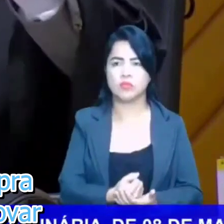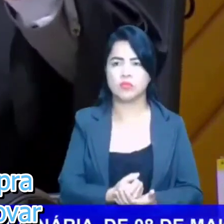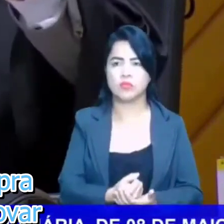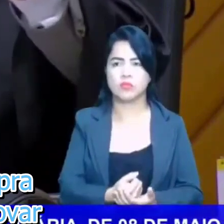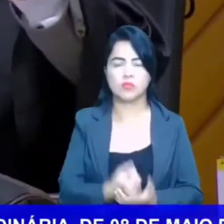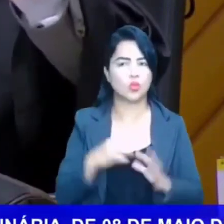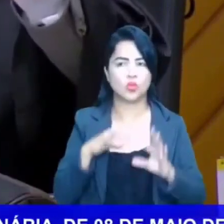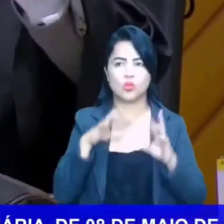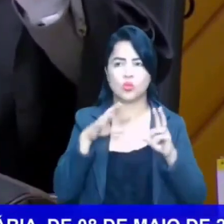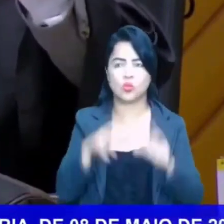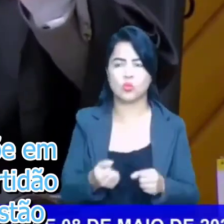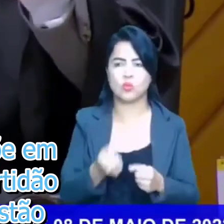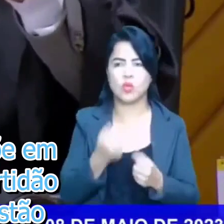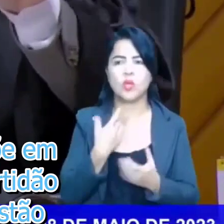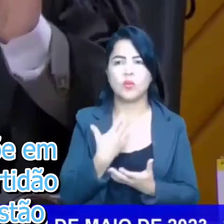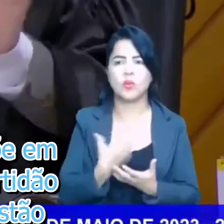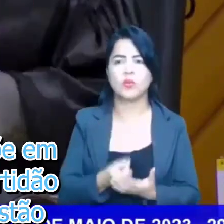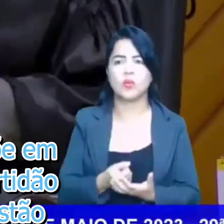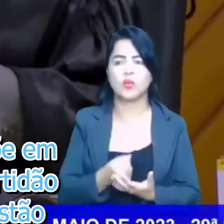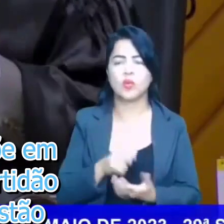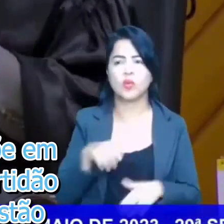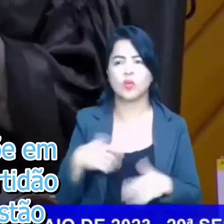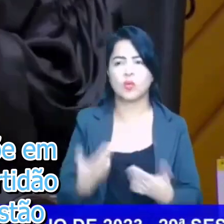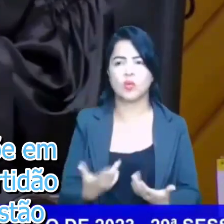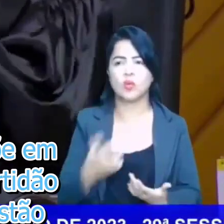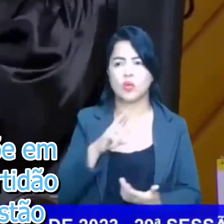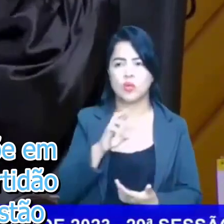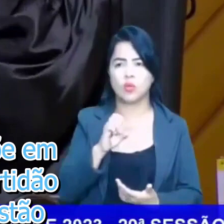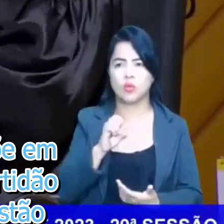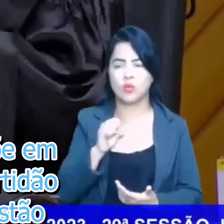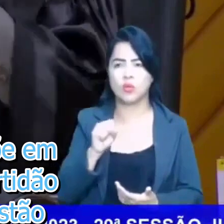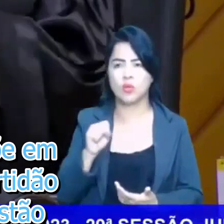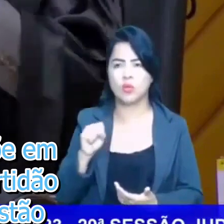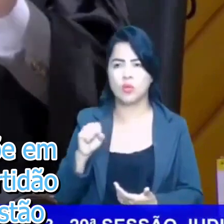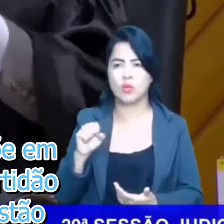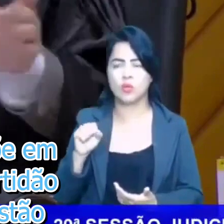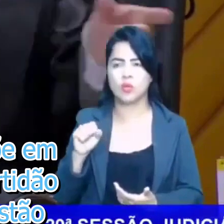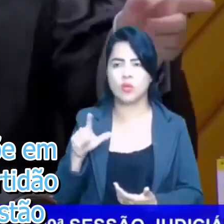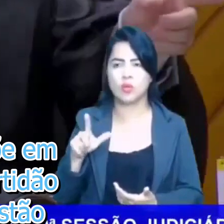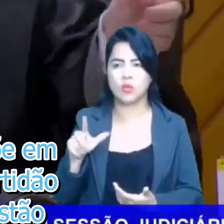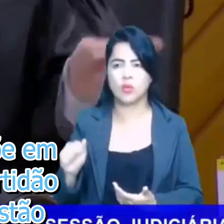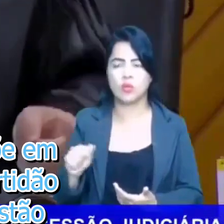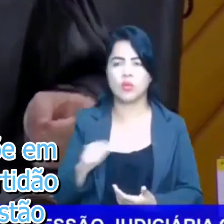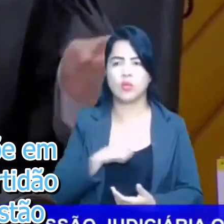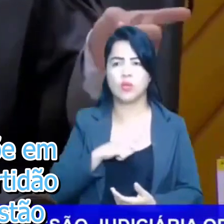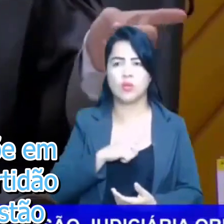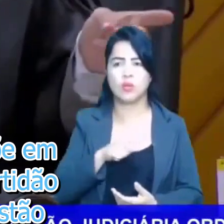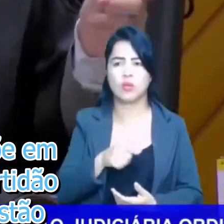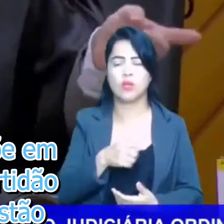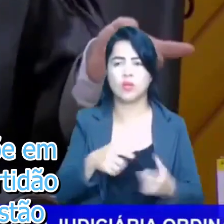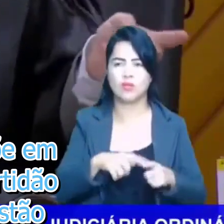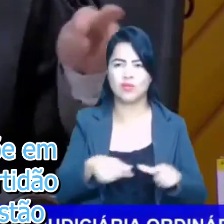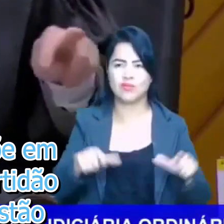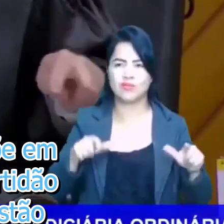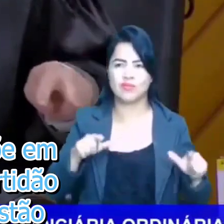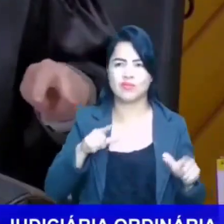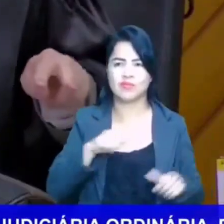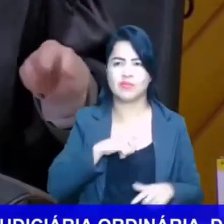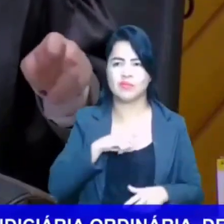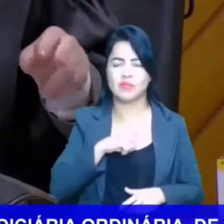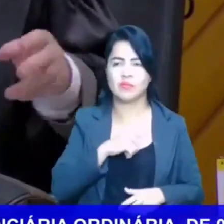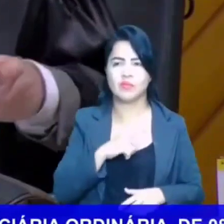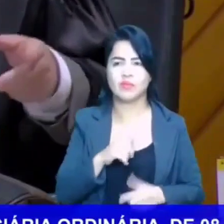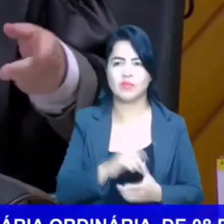tudo que é para aprovar. Né? E quando é para aprovar com ressalva, a gente põe em bloco tudo naquilo, porque fica mais fácil até para a certidão, porque aqui, Milene, na verdade, não é em